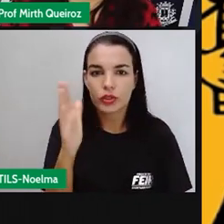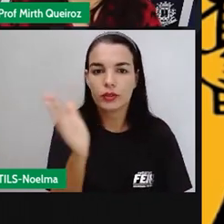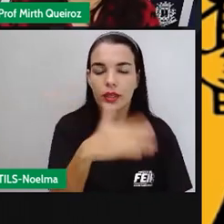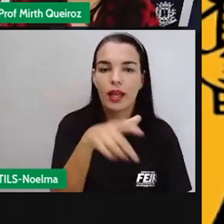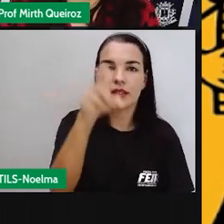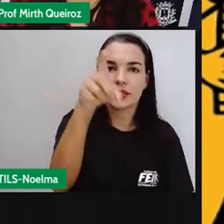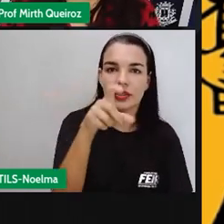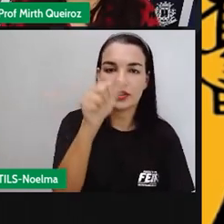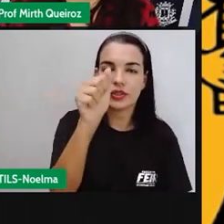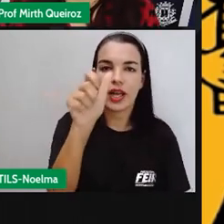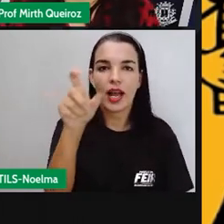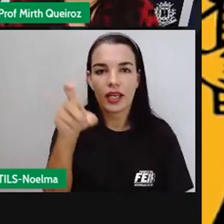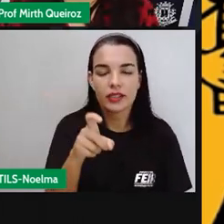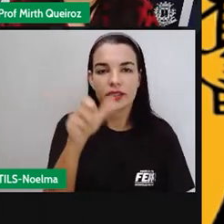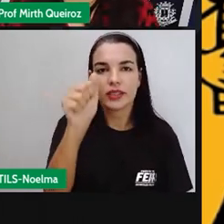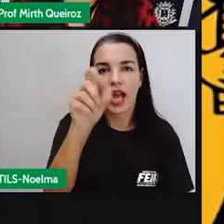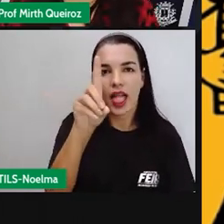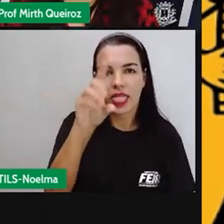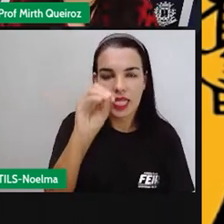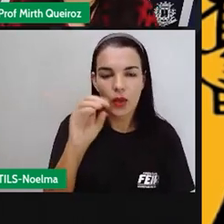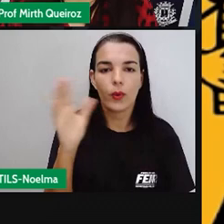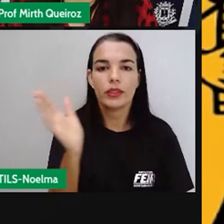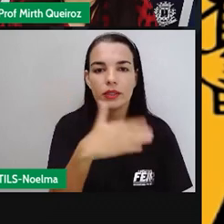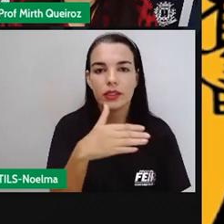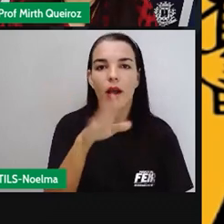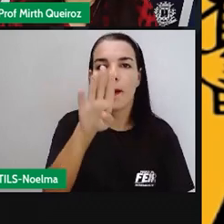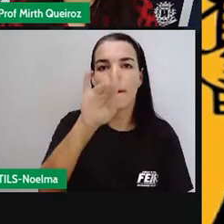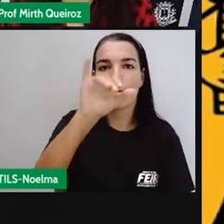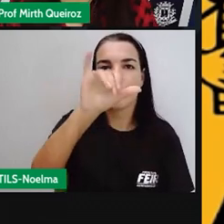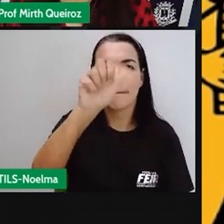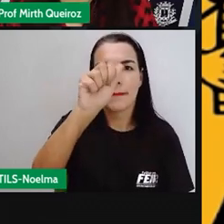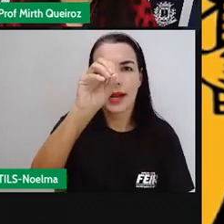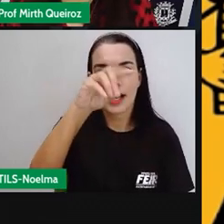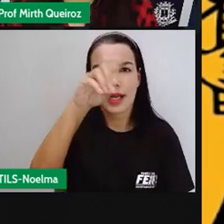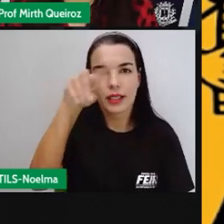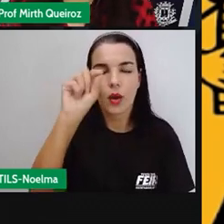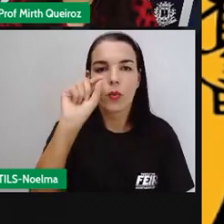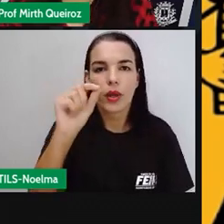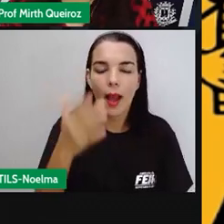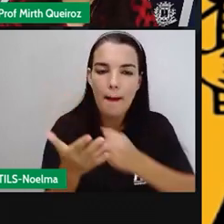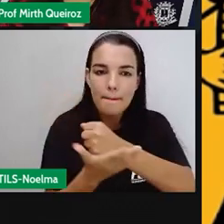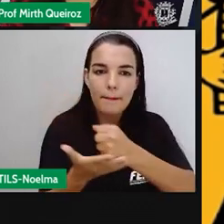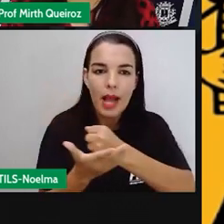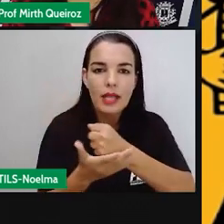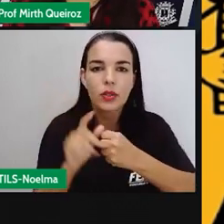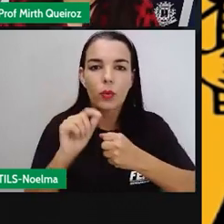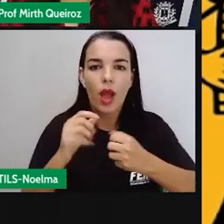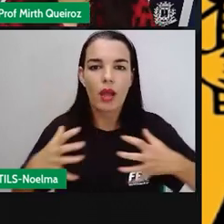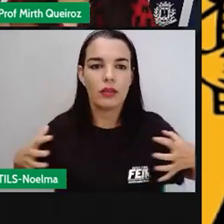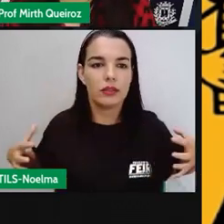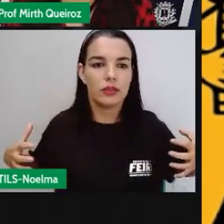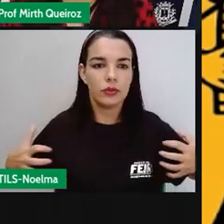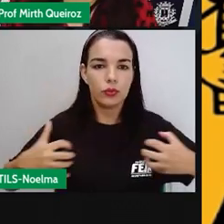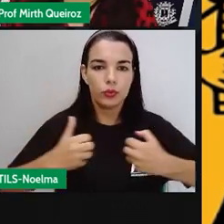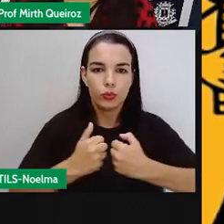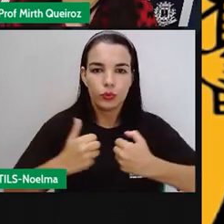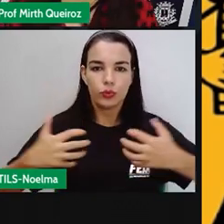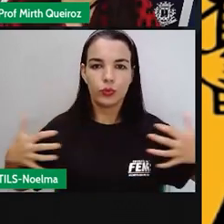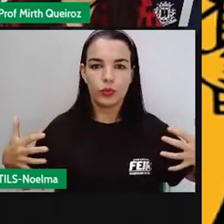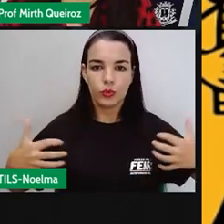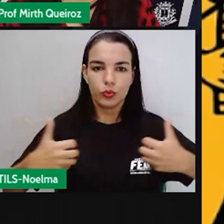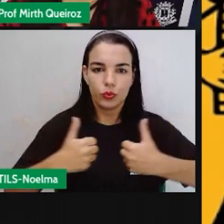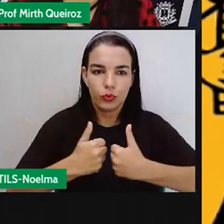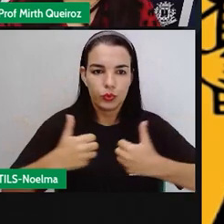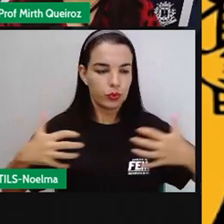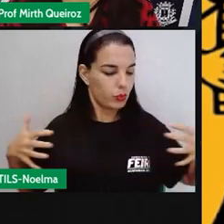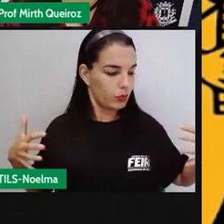aí ao forró. Neles, a base instrumental é utilizada para esse tipo de ritmo, para esse tipo de dança,